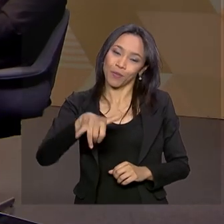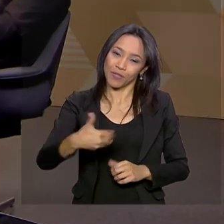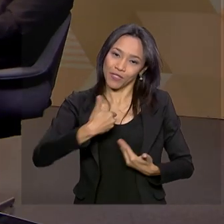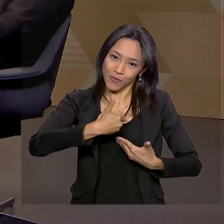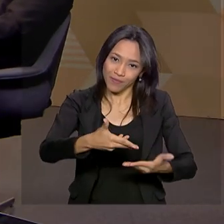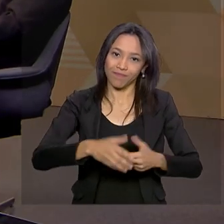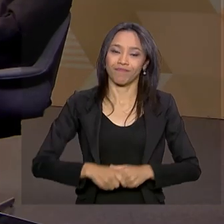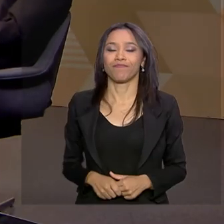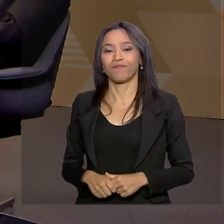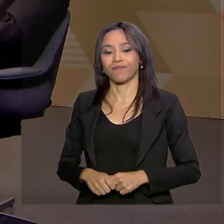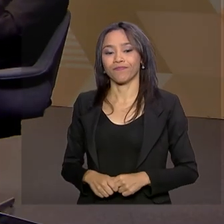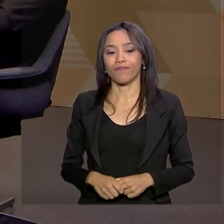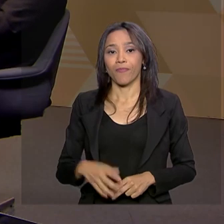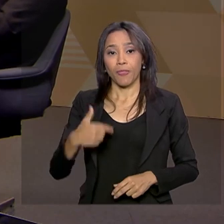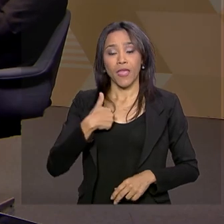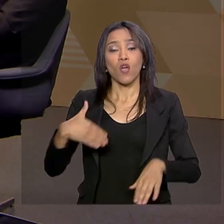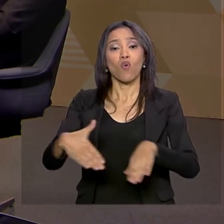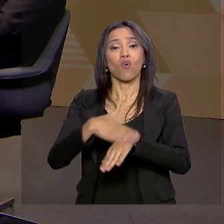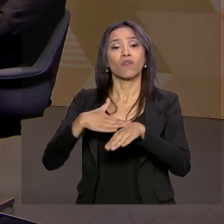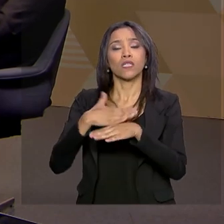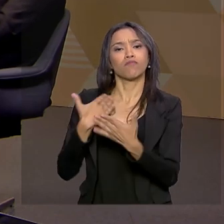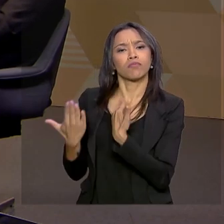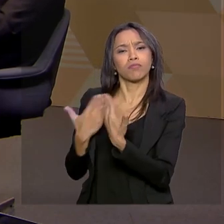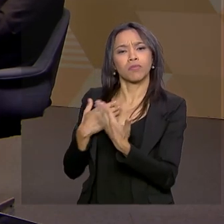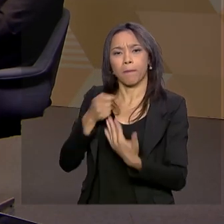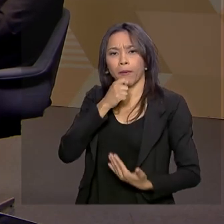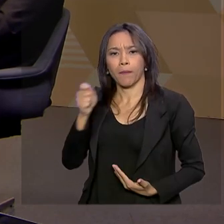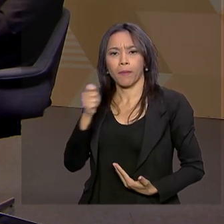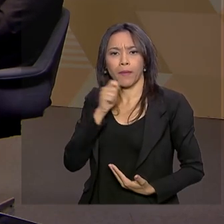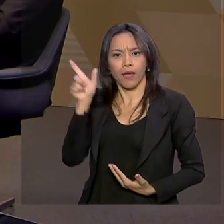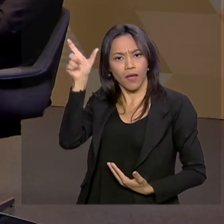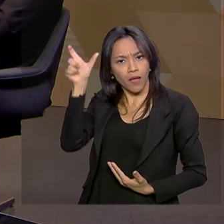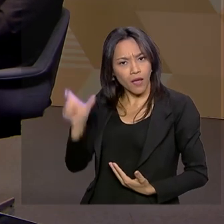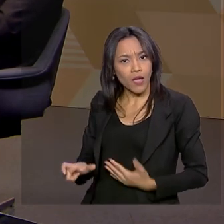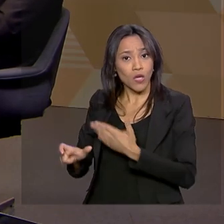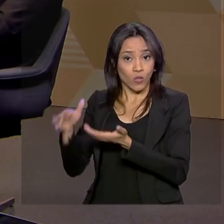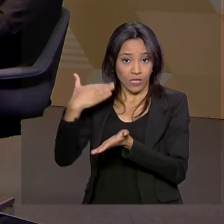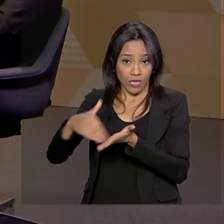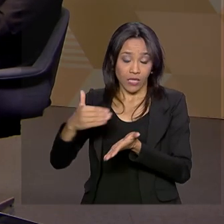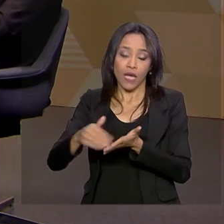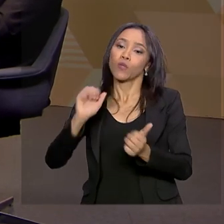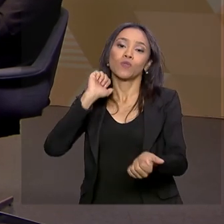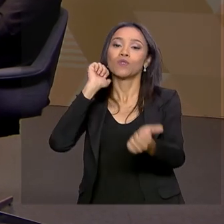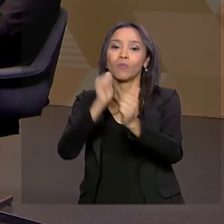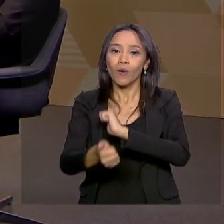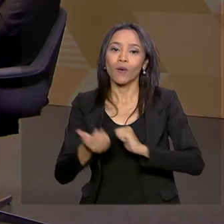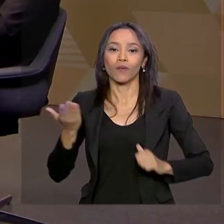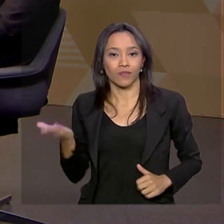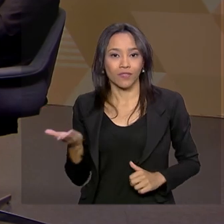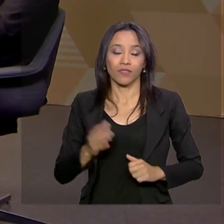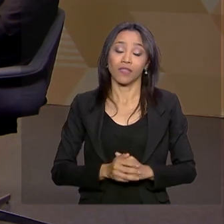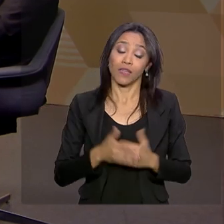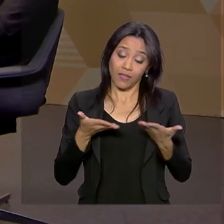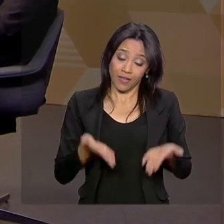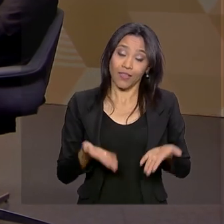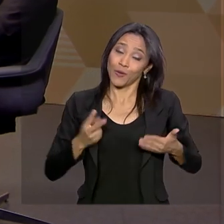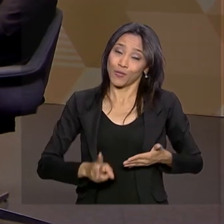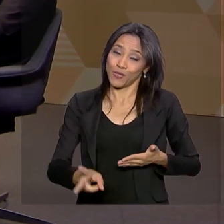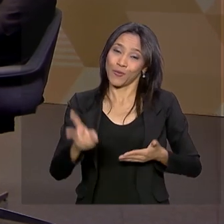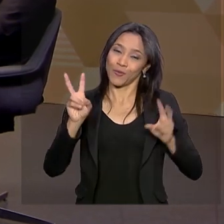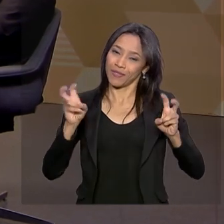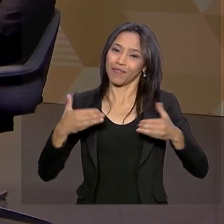oportunidade. Eu conversei com o secretário especial do Esporte do Ministério da Cidadania, Décio Brasil. E o Brasil continua em